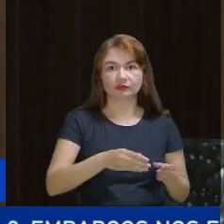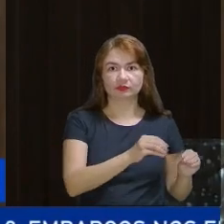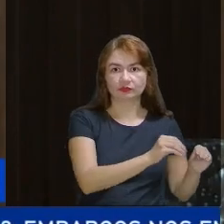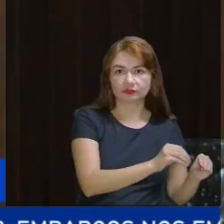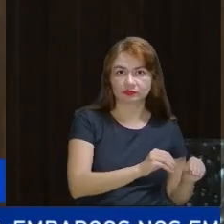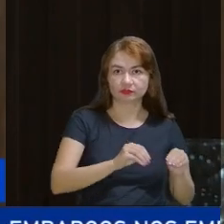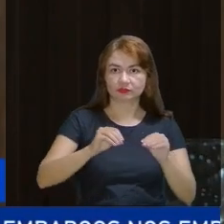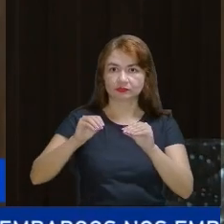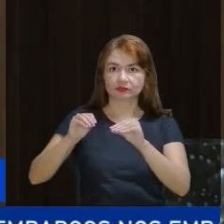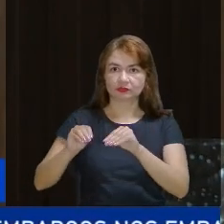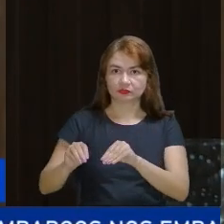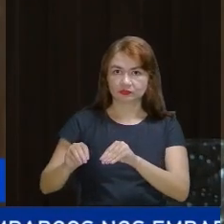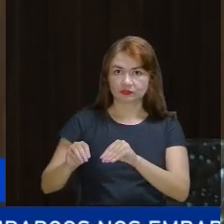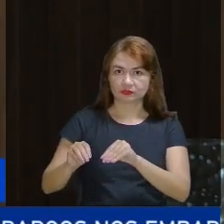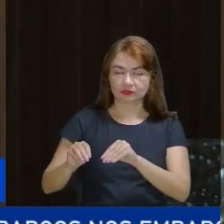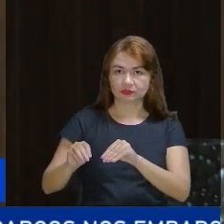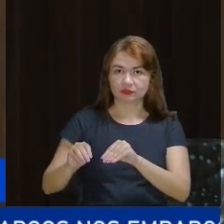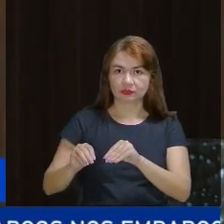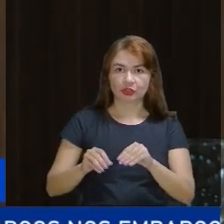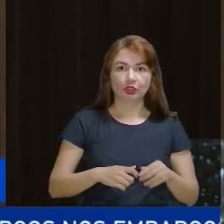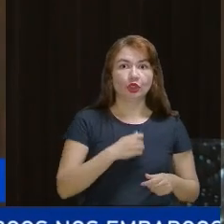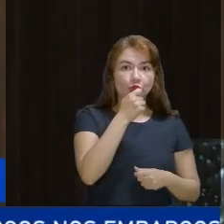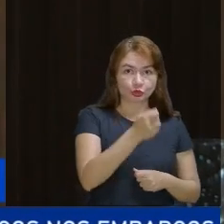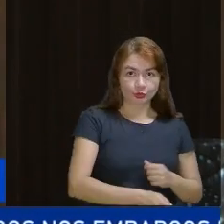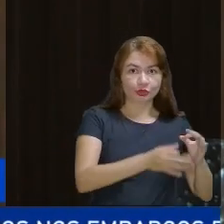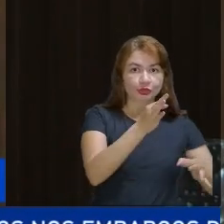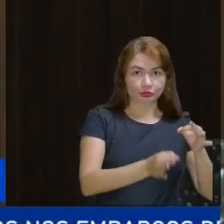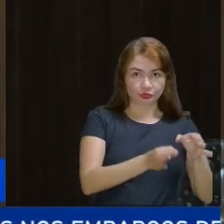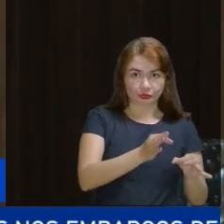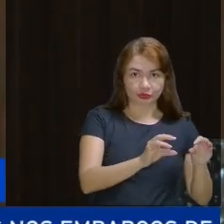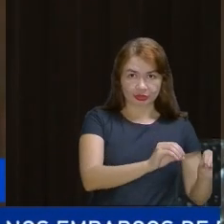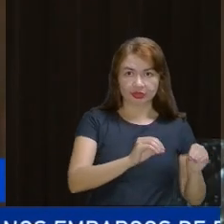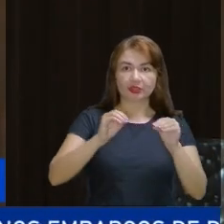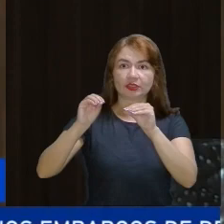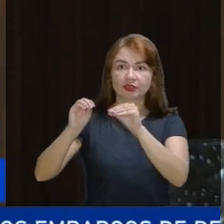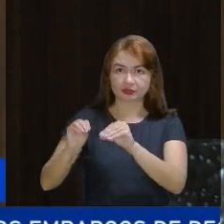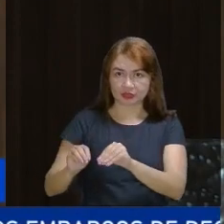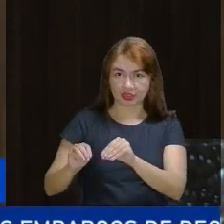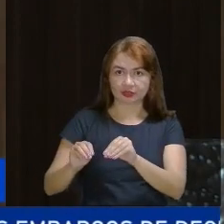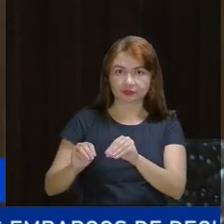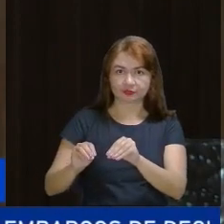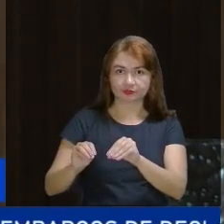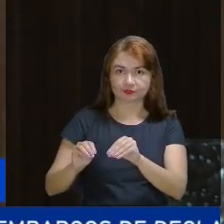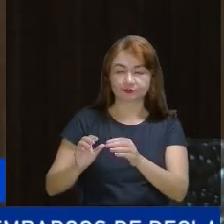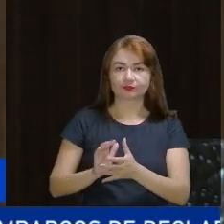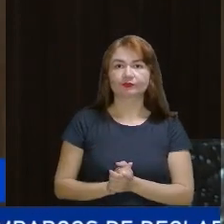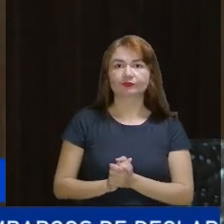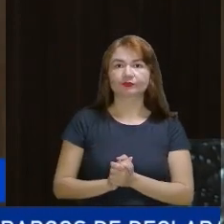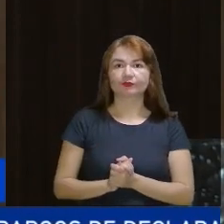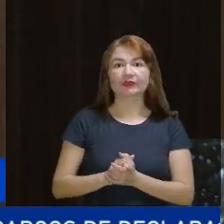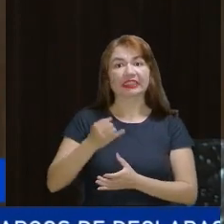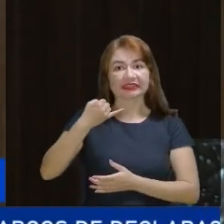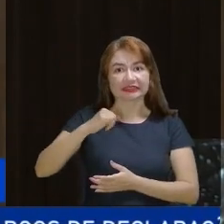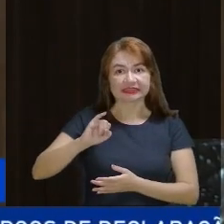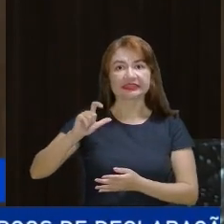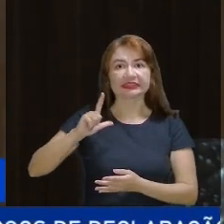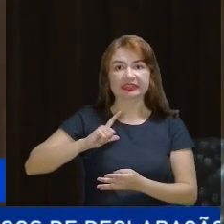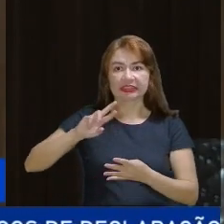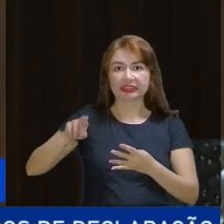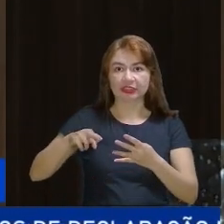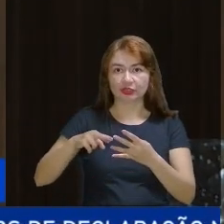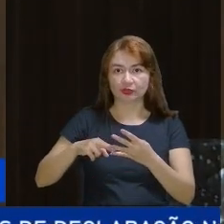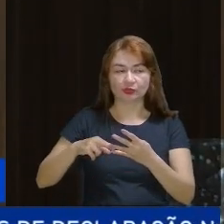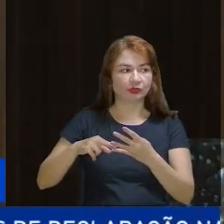julgou não vai analisar aqueles fatos novamente. Quem vai analisar, caso haja recurso, é uma outra